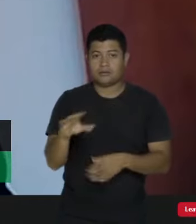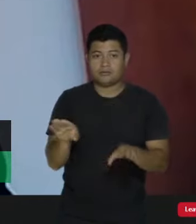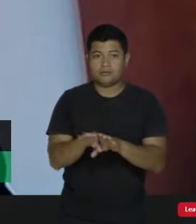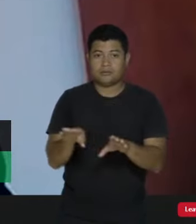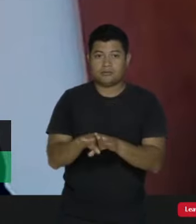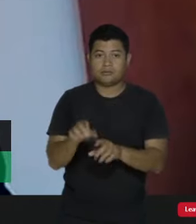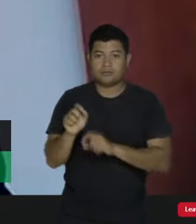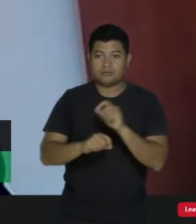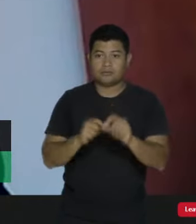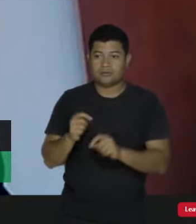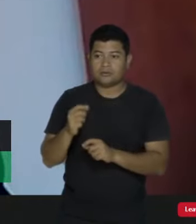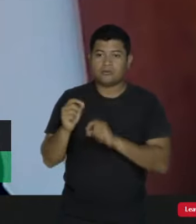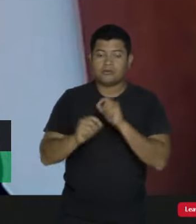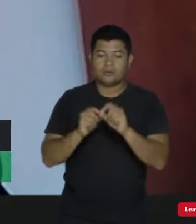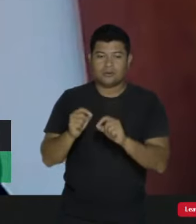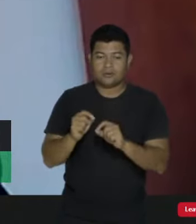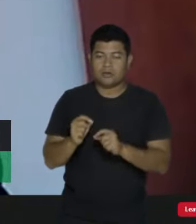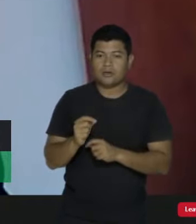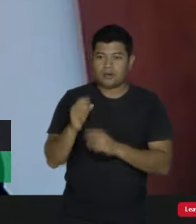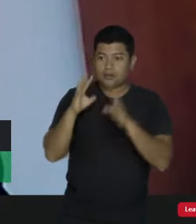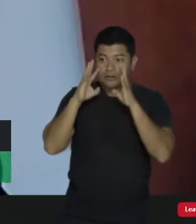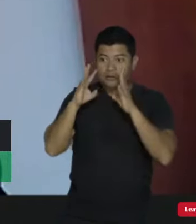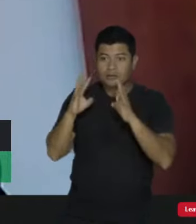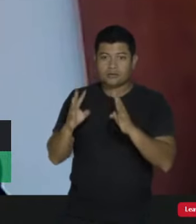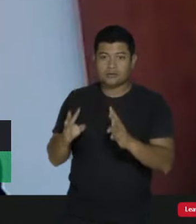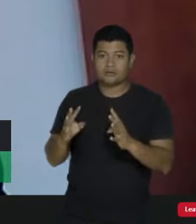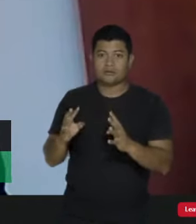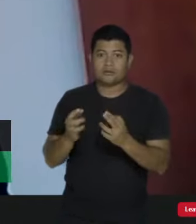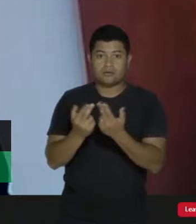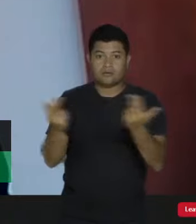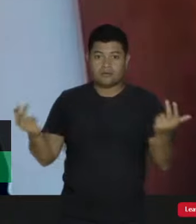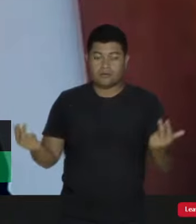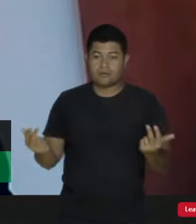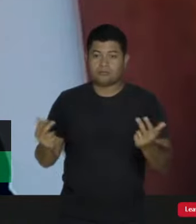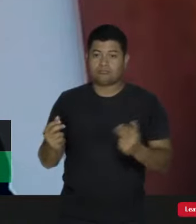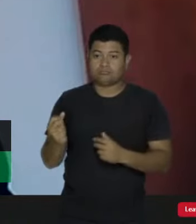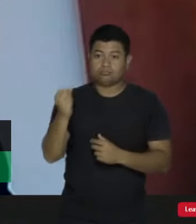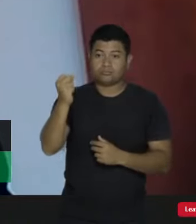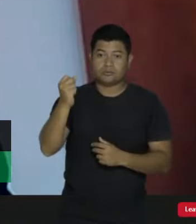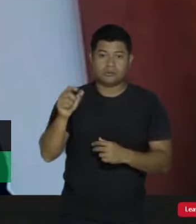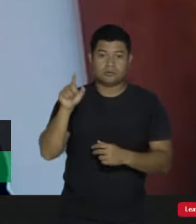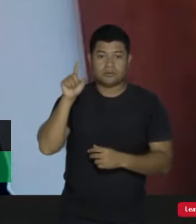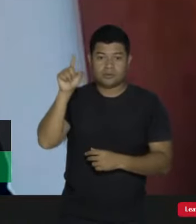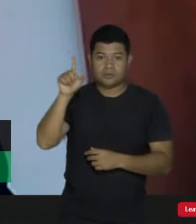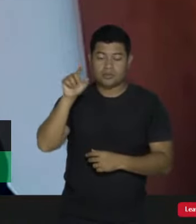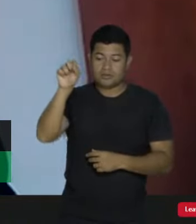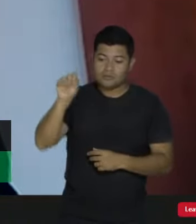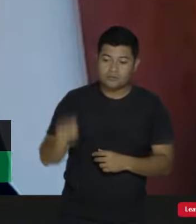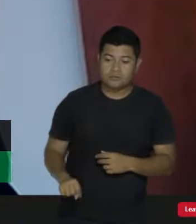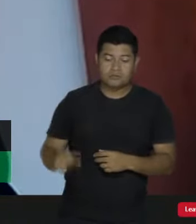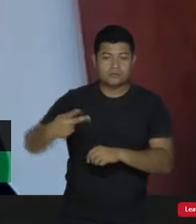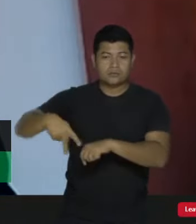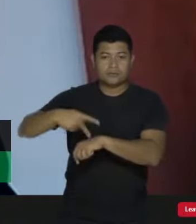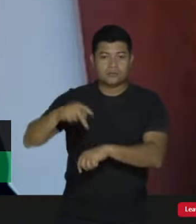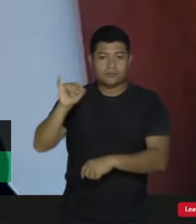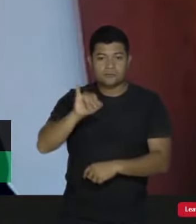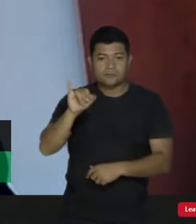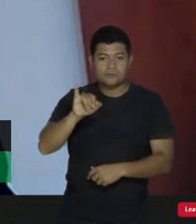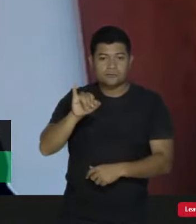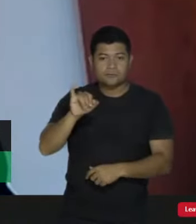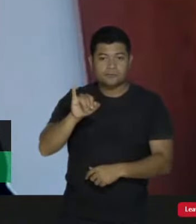a atenção de Santa Catarina por várias potencialidades que tem lá no sul da Itália.